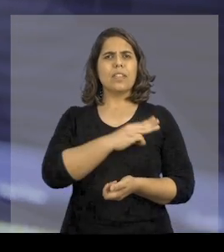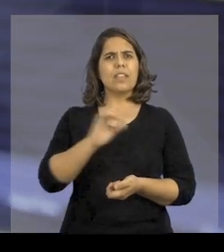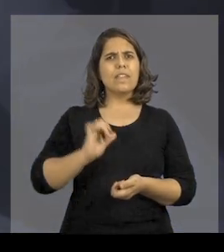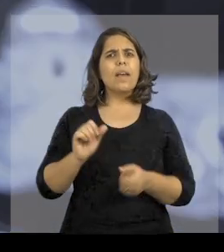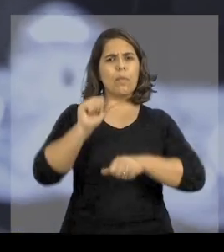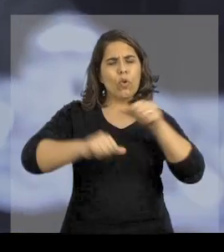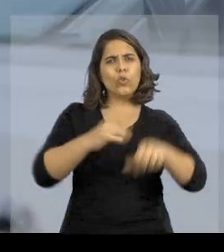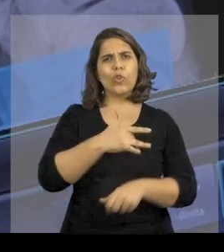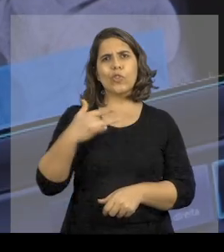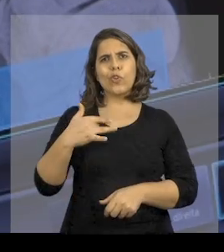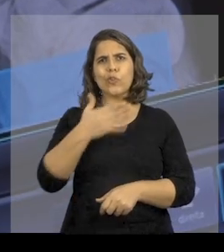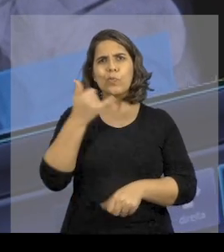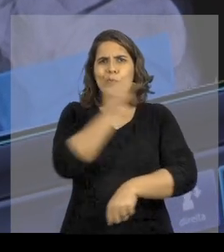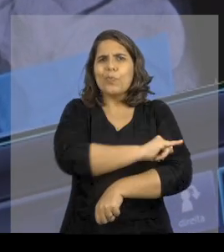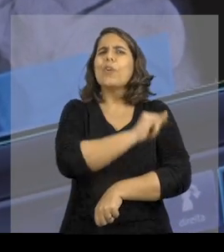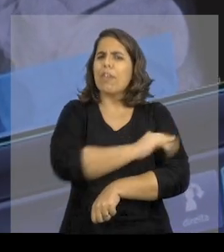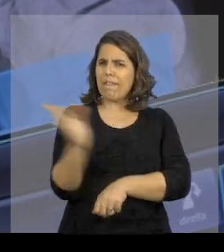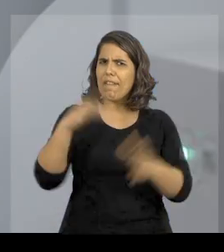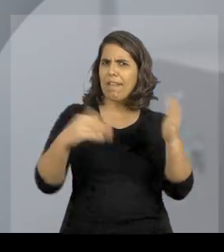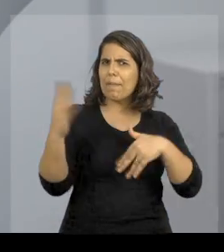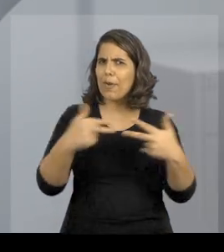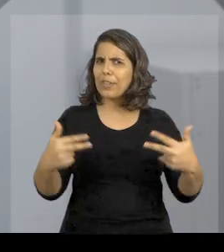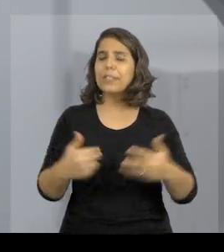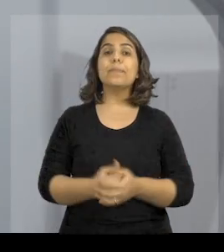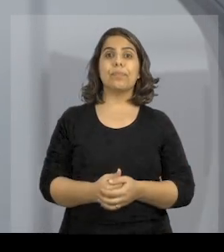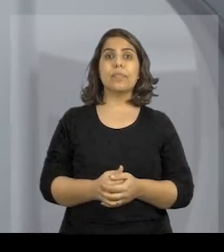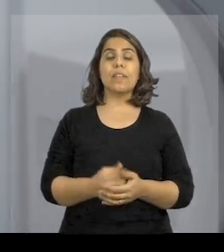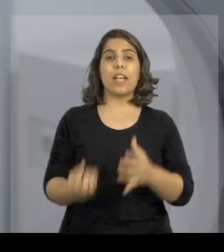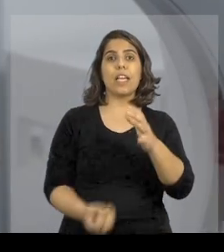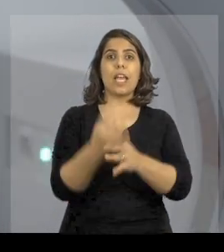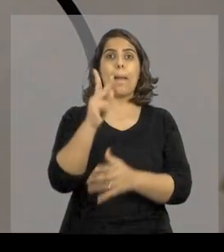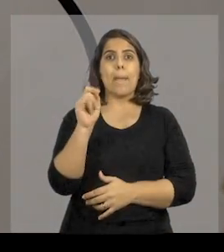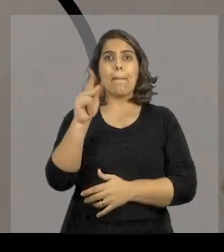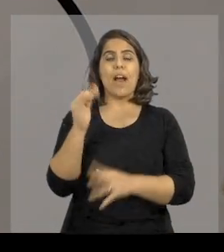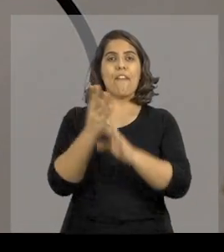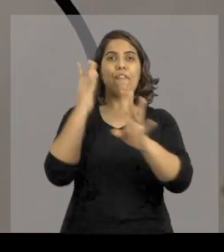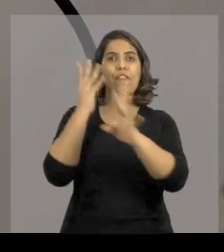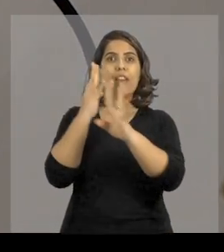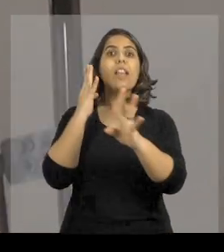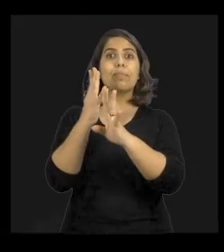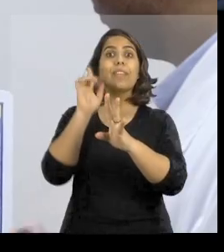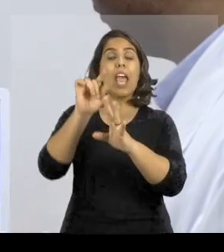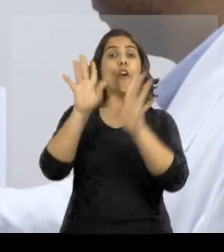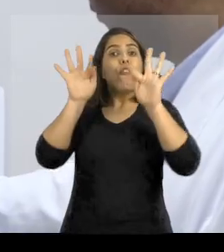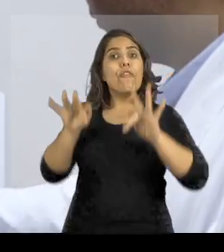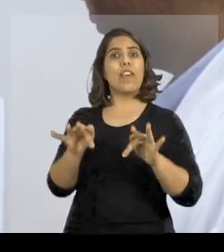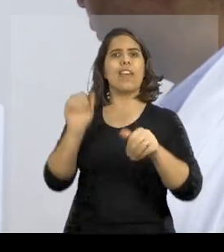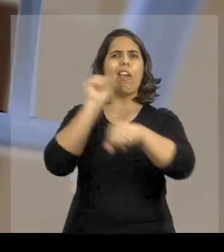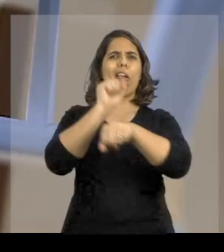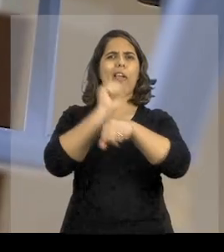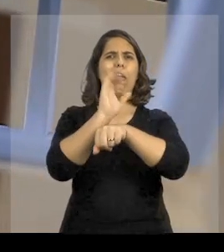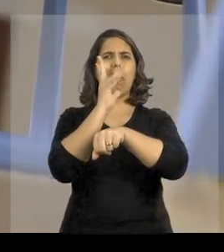Favela mudou a saúde do Rio para melhor e vem mais por aí. Ele vai criar o Papa Fila do Sisreg. É o fim da longa espera por